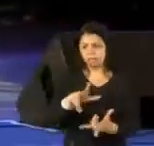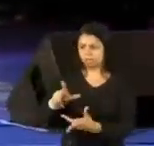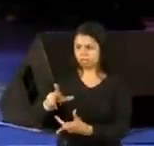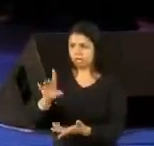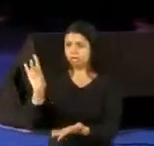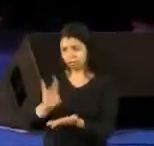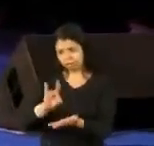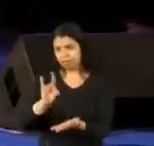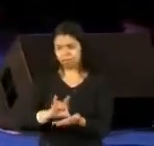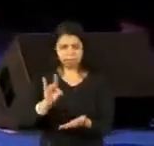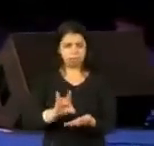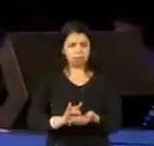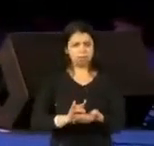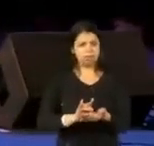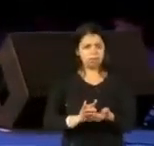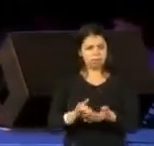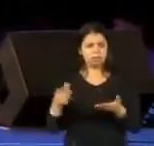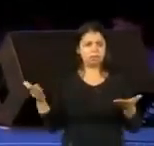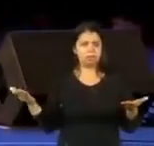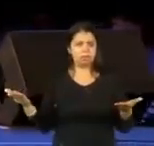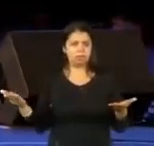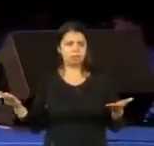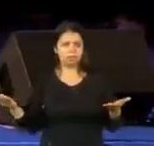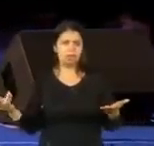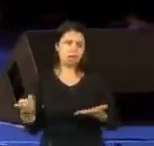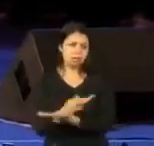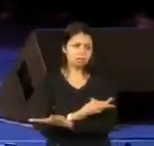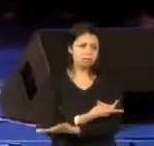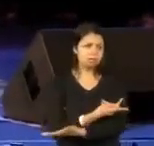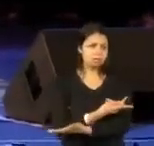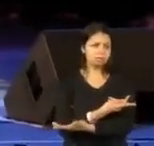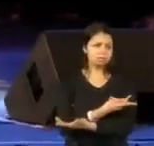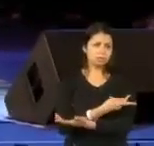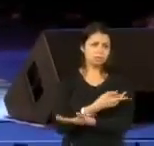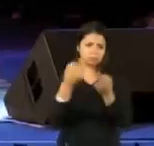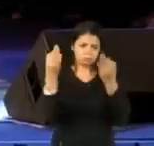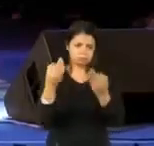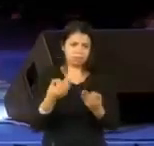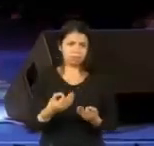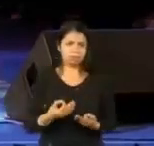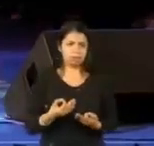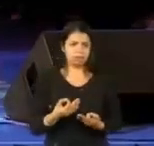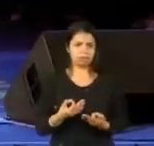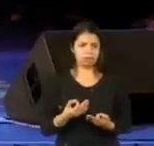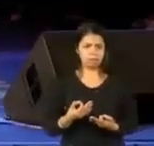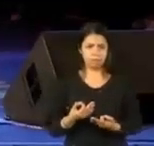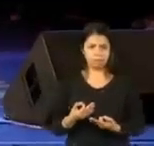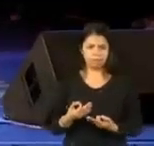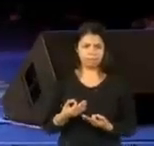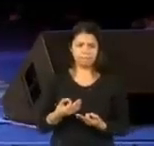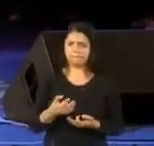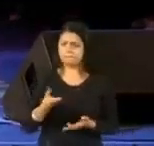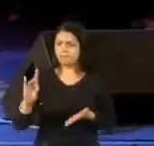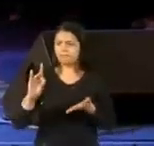realidade pra chegar no ideal. O inimigo luta pra